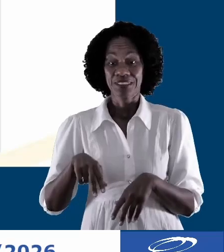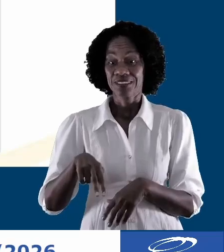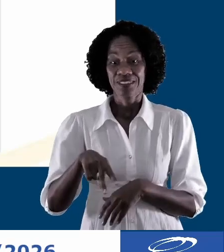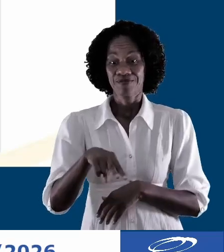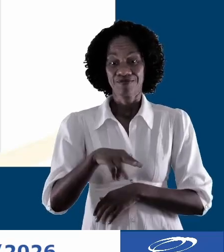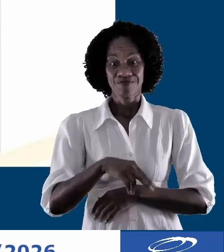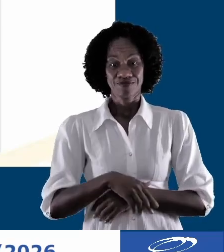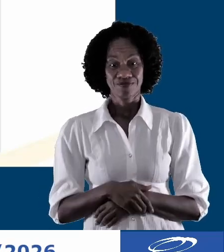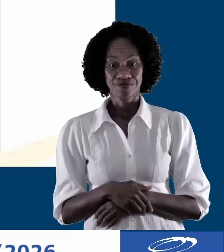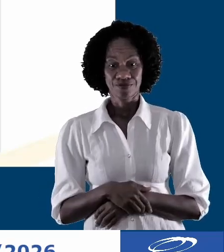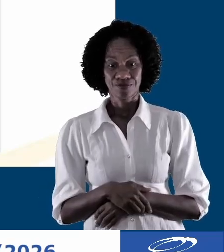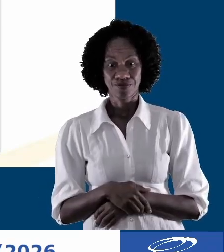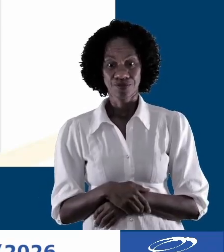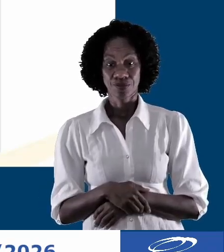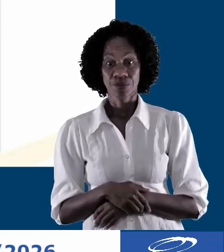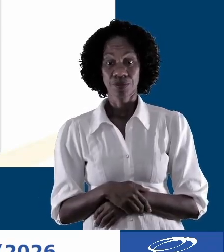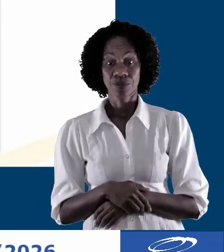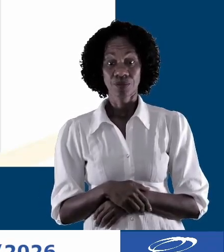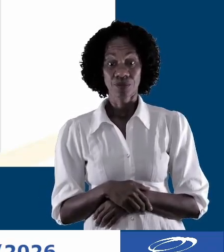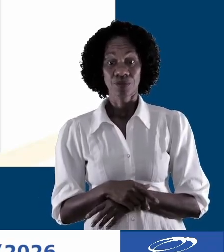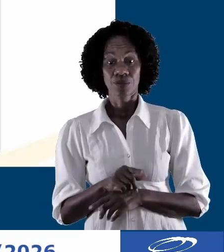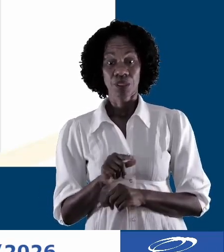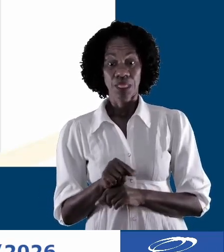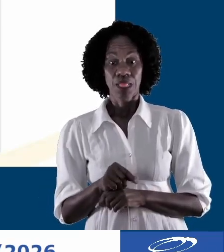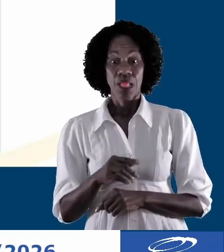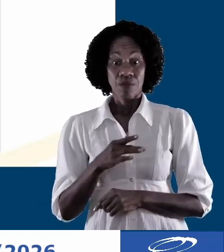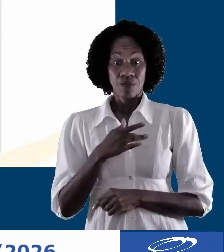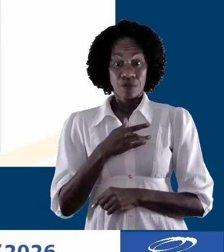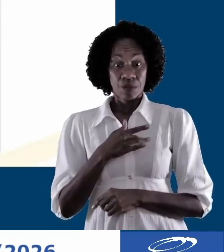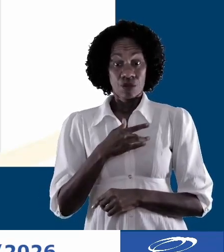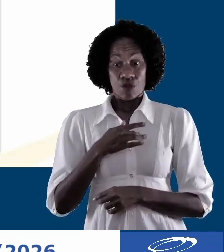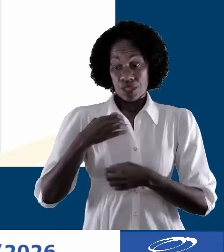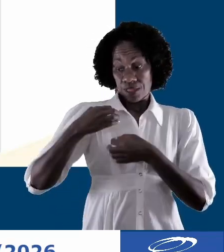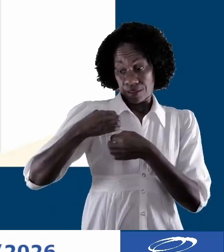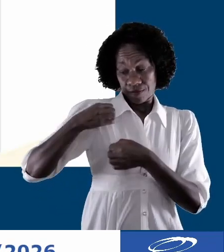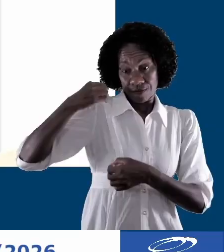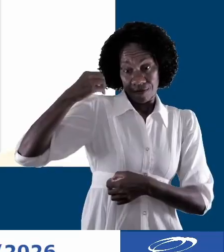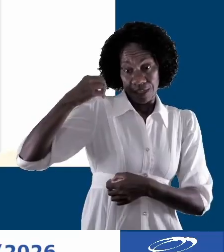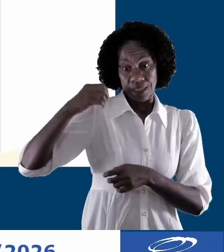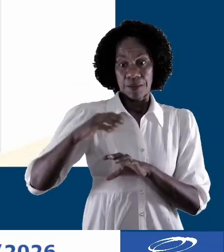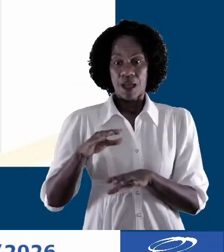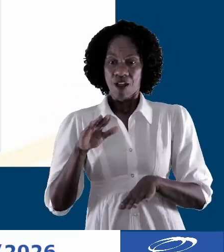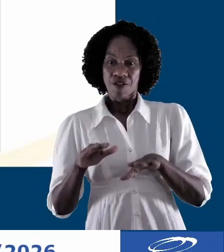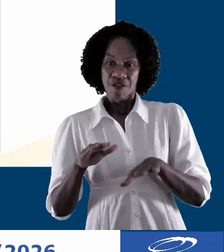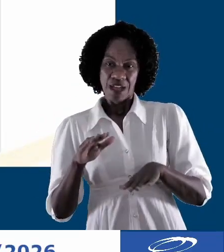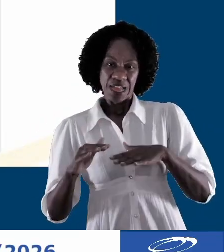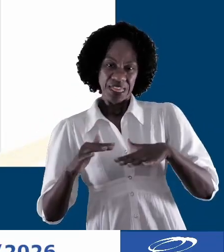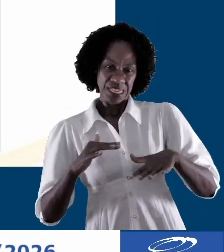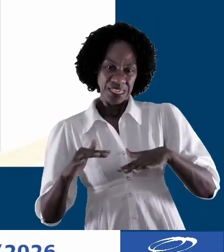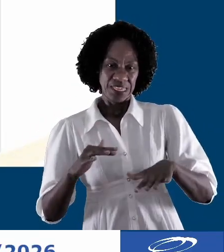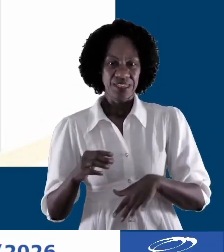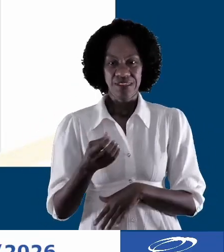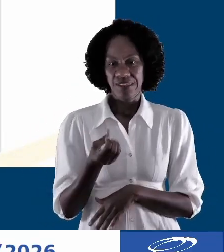O déficit neurológico ele é comum na tuberculose vertebral, varia na literatura entre 23% a 76%,